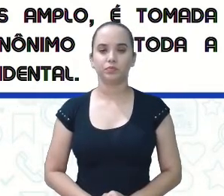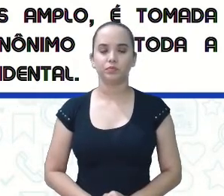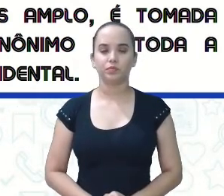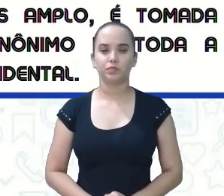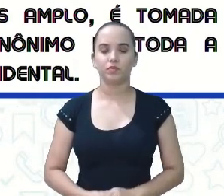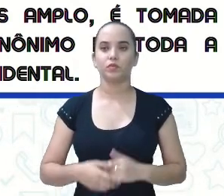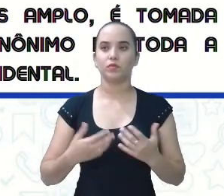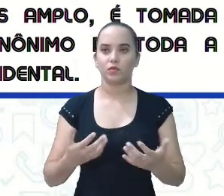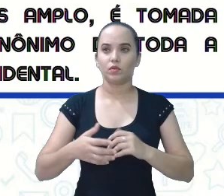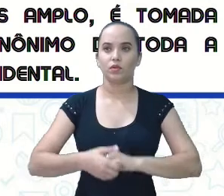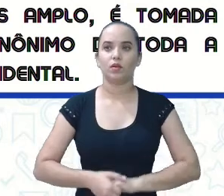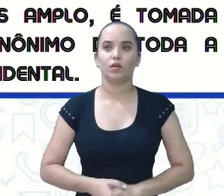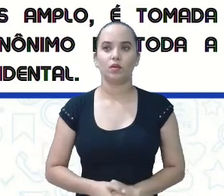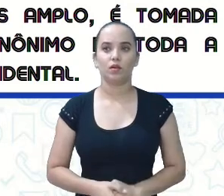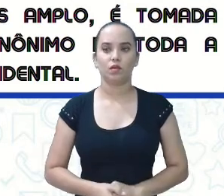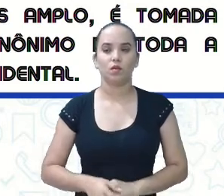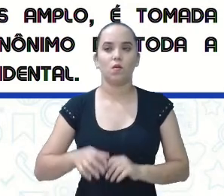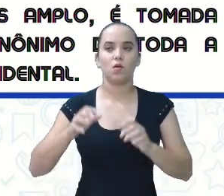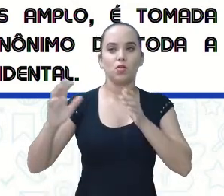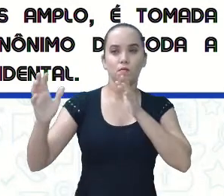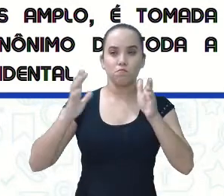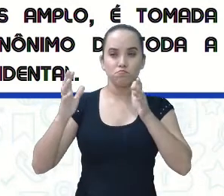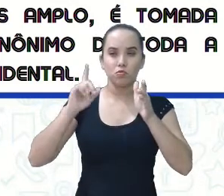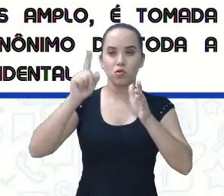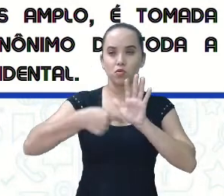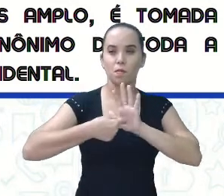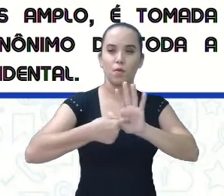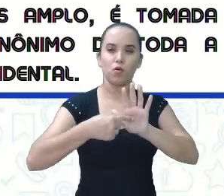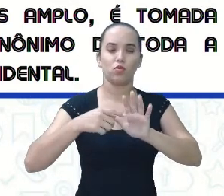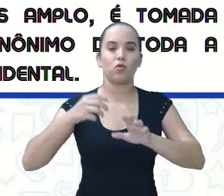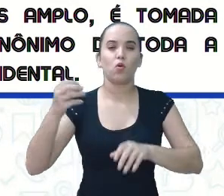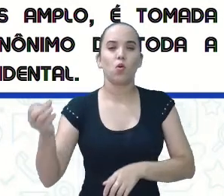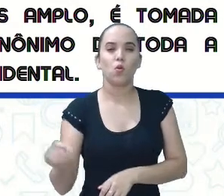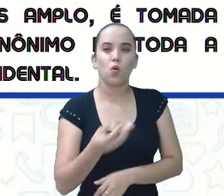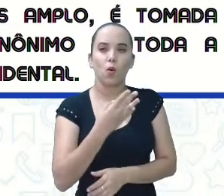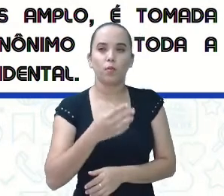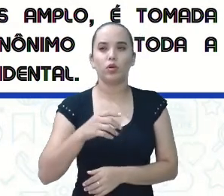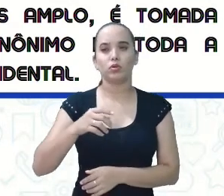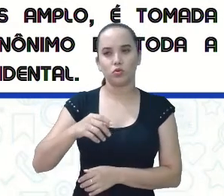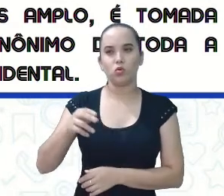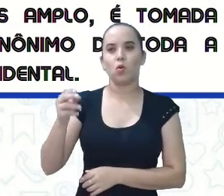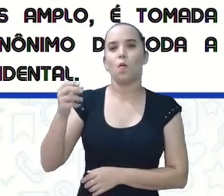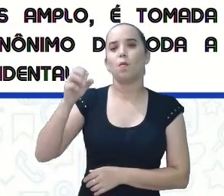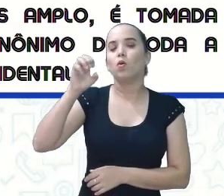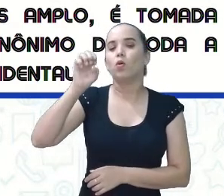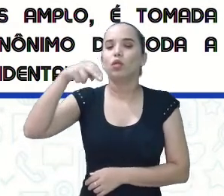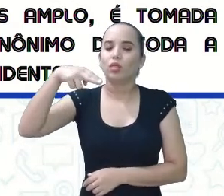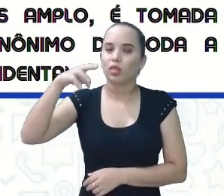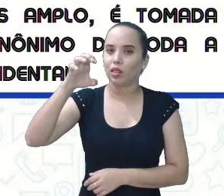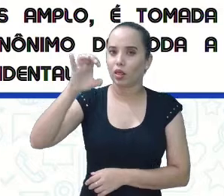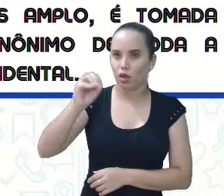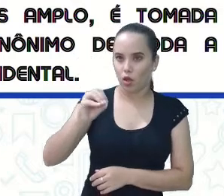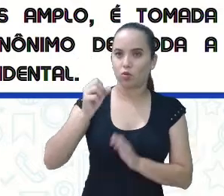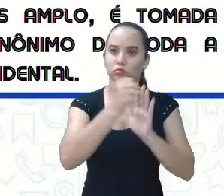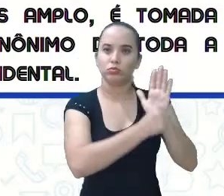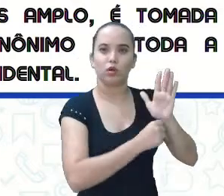O classicismo aparece como nova denominação já no século XVIII como neoclassicismo.